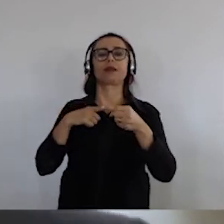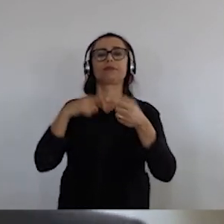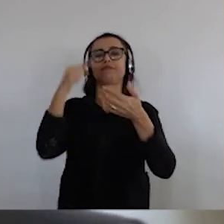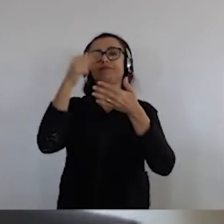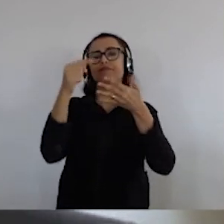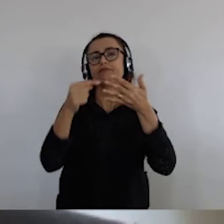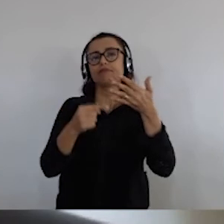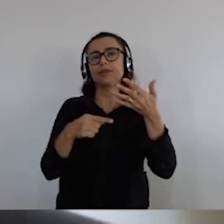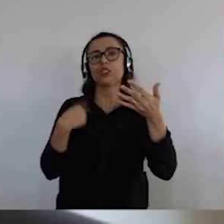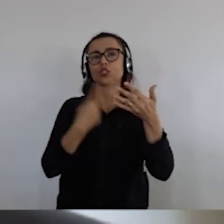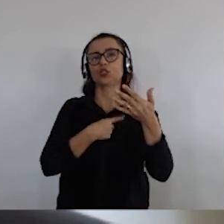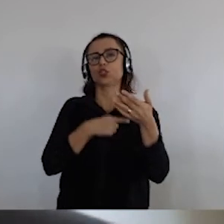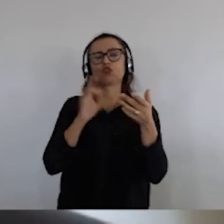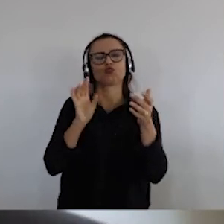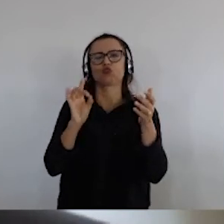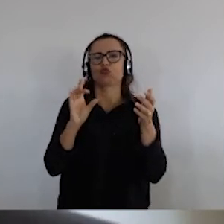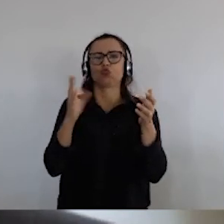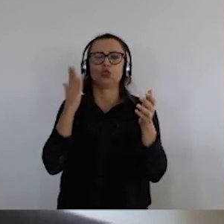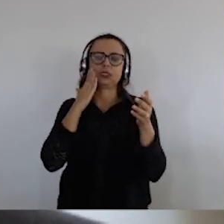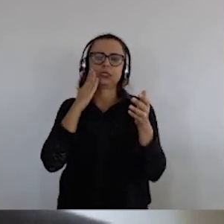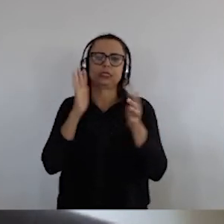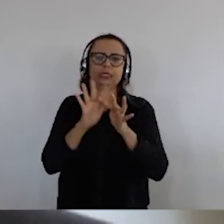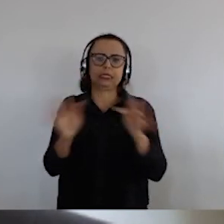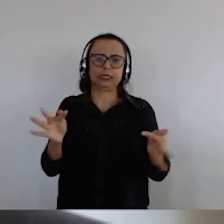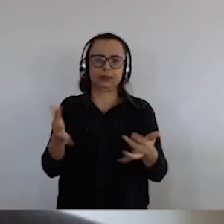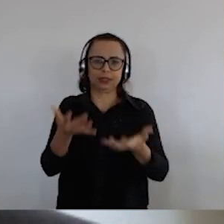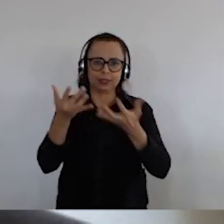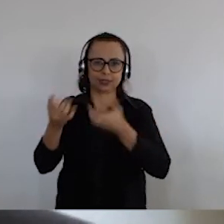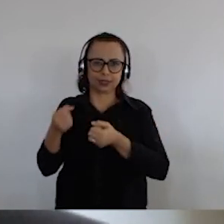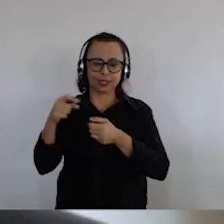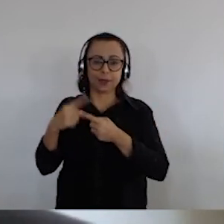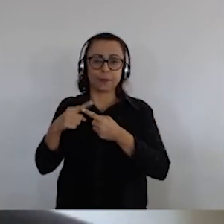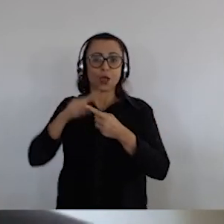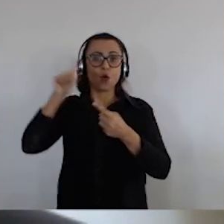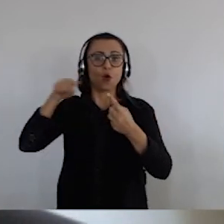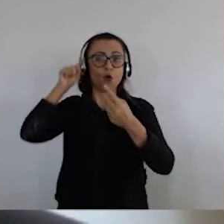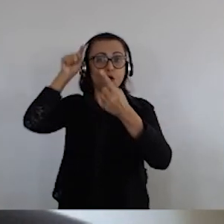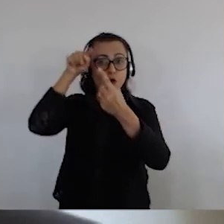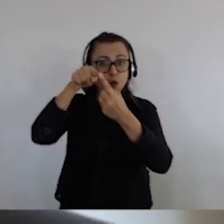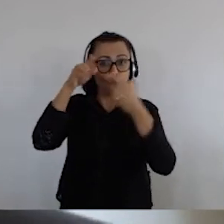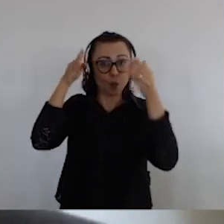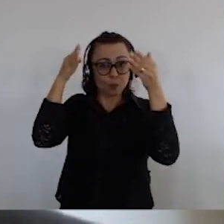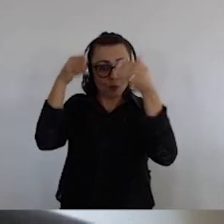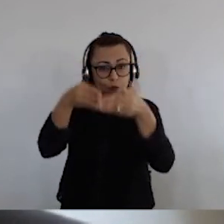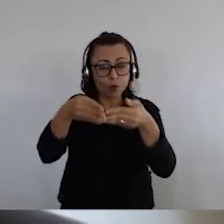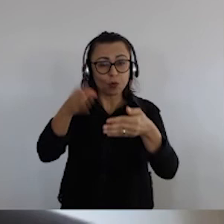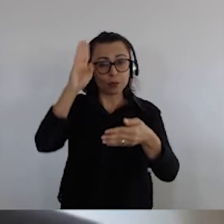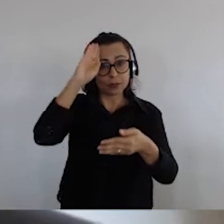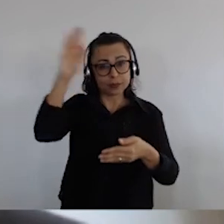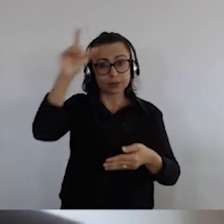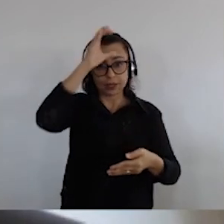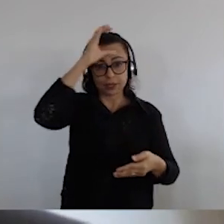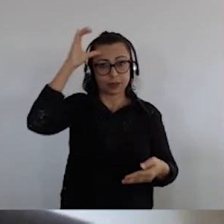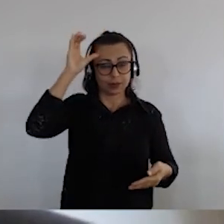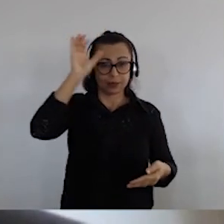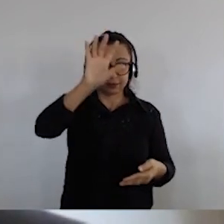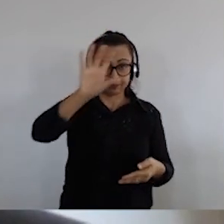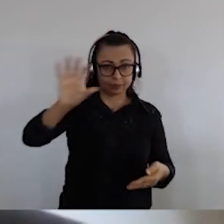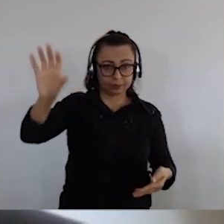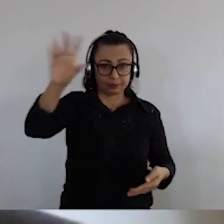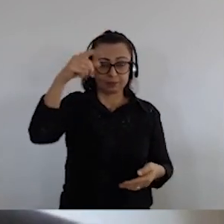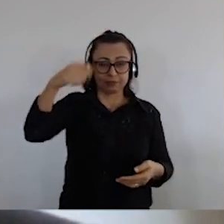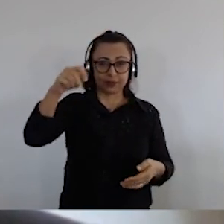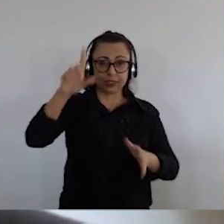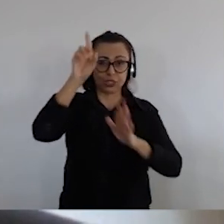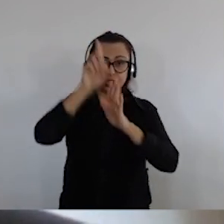nós somos meros detentores, porque o destinatário são realmente os clientes, as pessoas que estão tendo